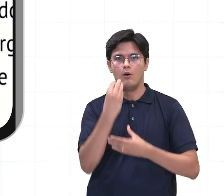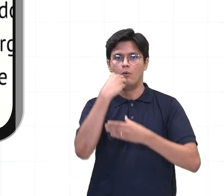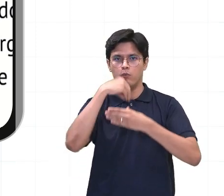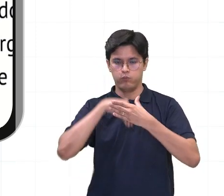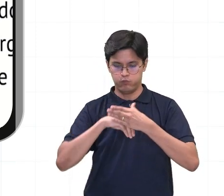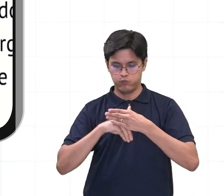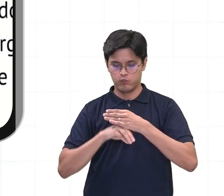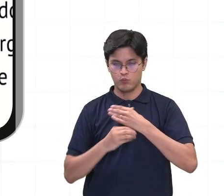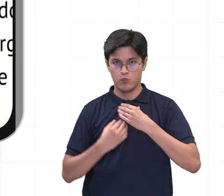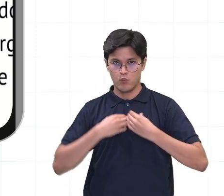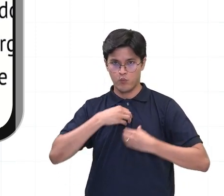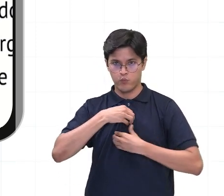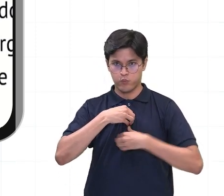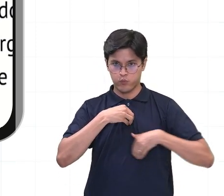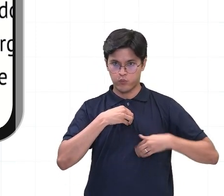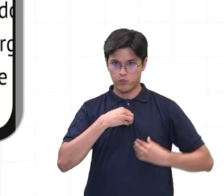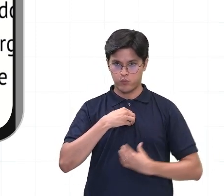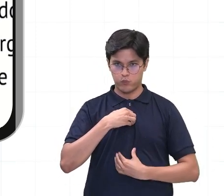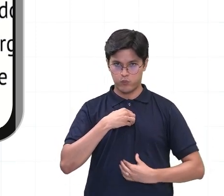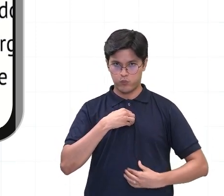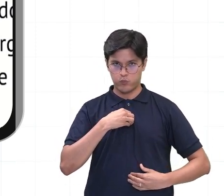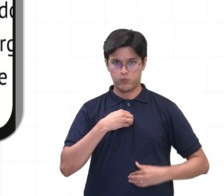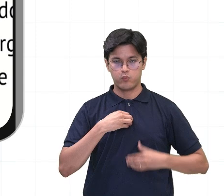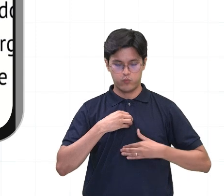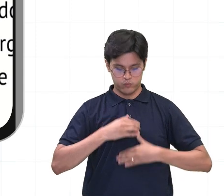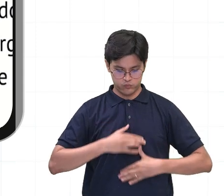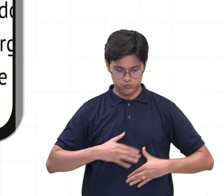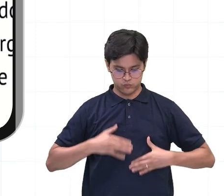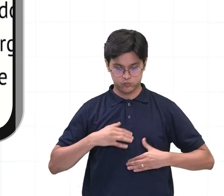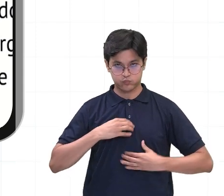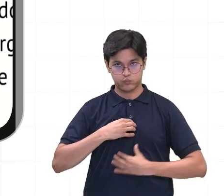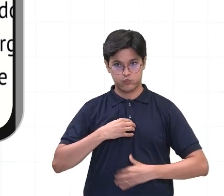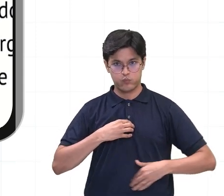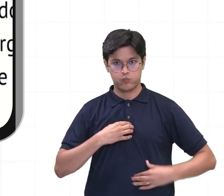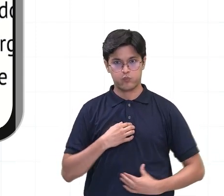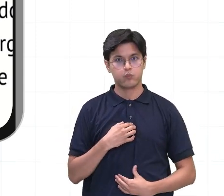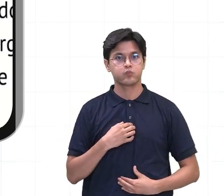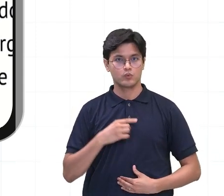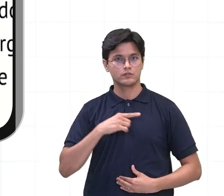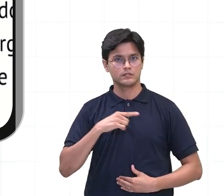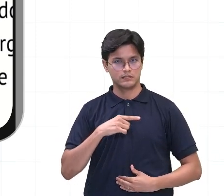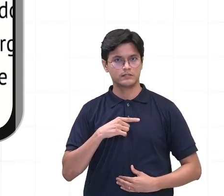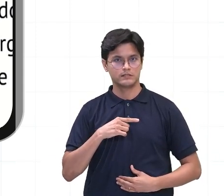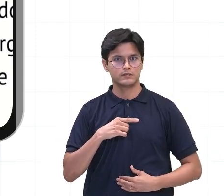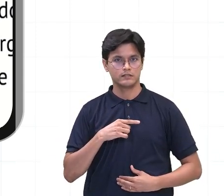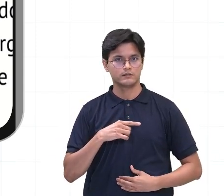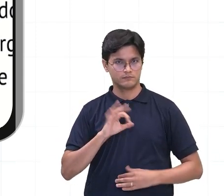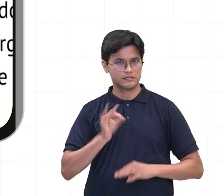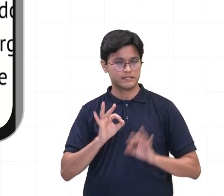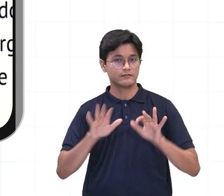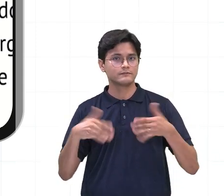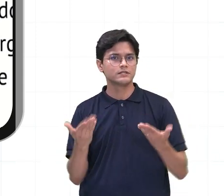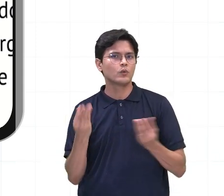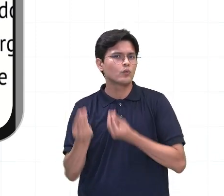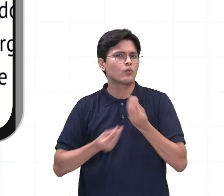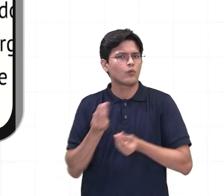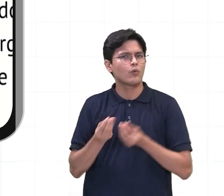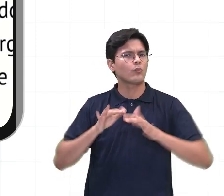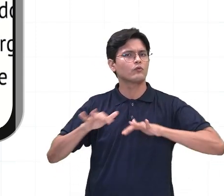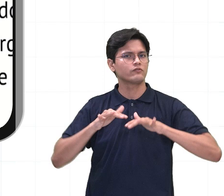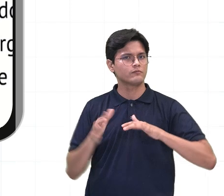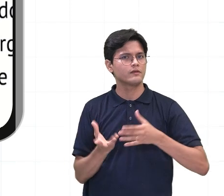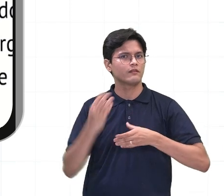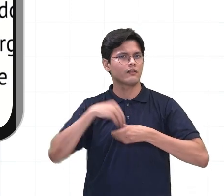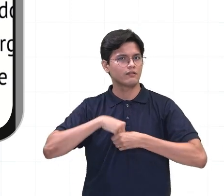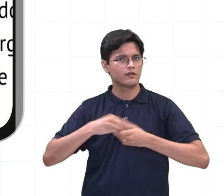um caminho dentro do nosso corpo. Ele vai passar pelo esôfago, intestino delgado, intestino grosso. E como é que ele vai se movimentar lá